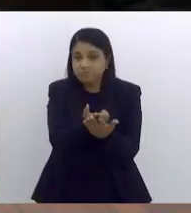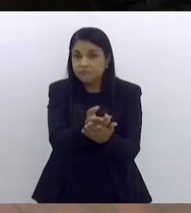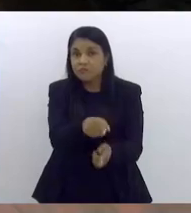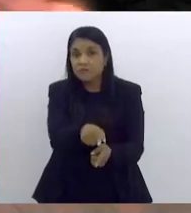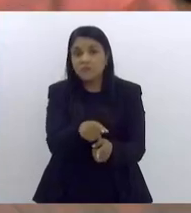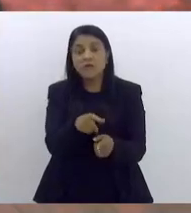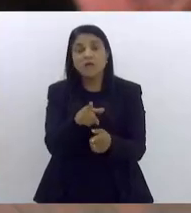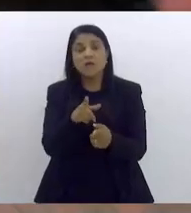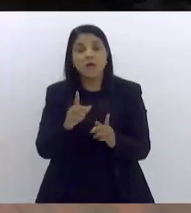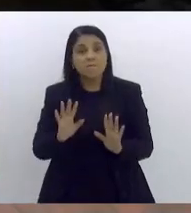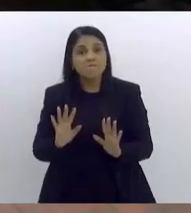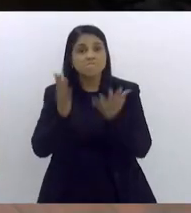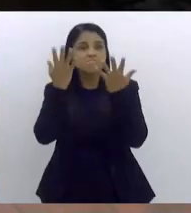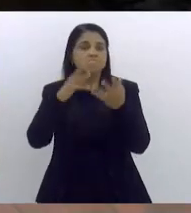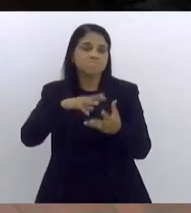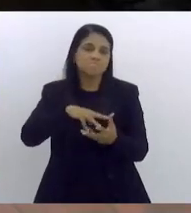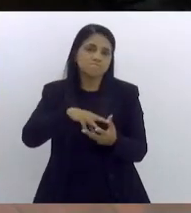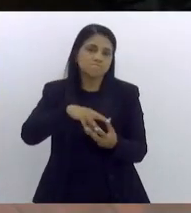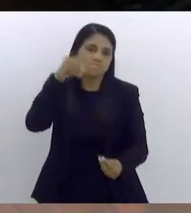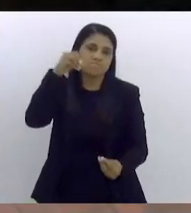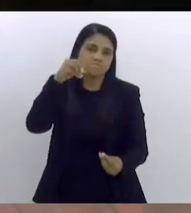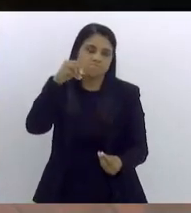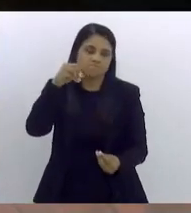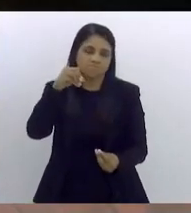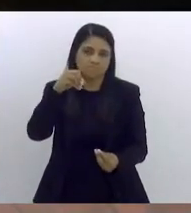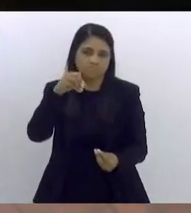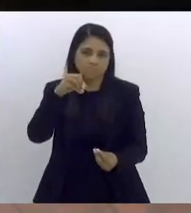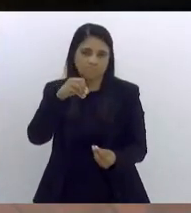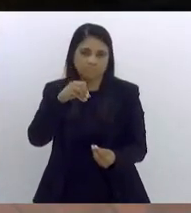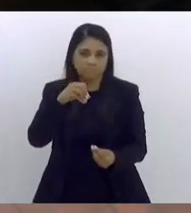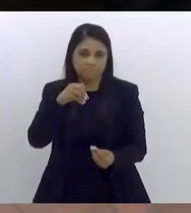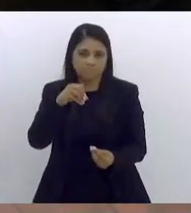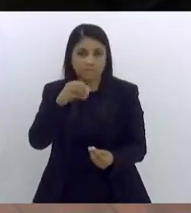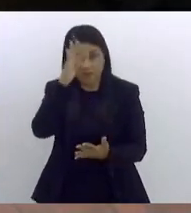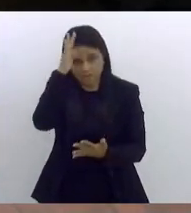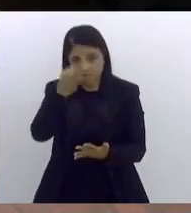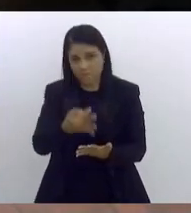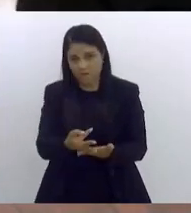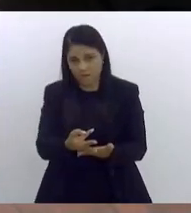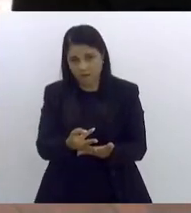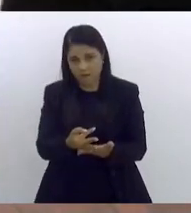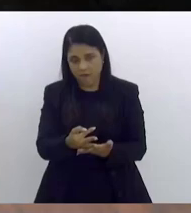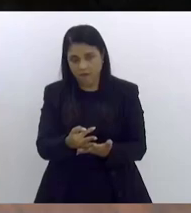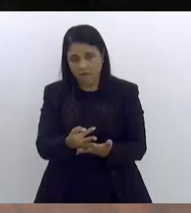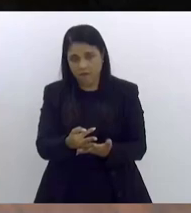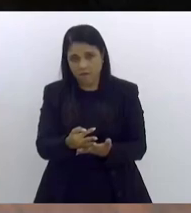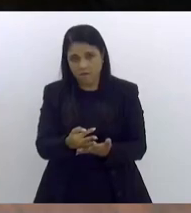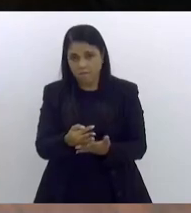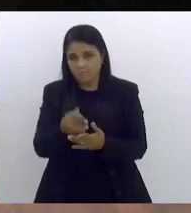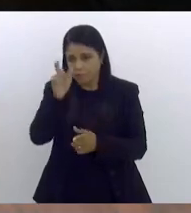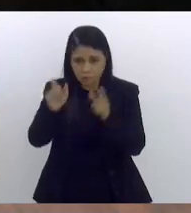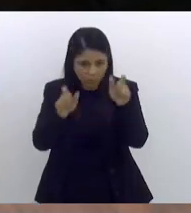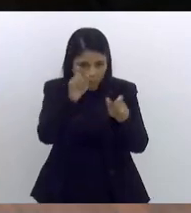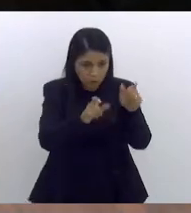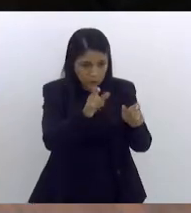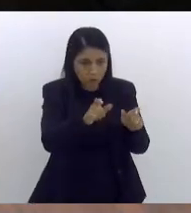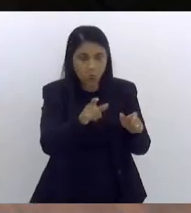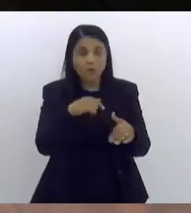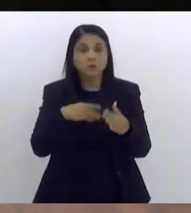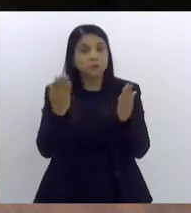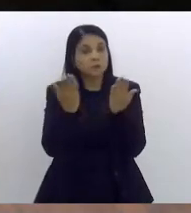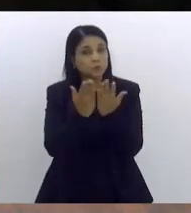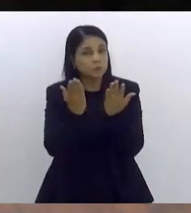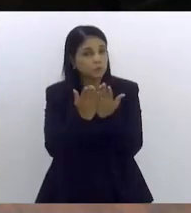da manifestação da fé. Então, o evangélico não dá extrema unção. O